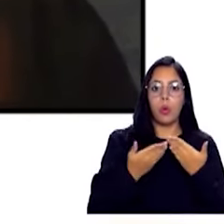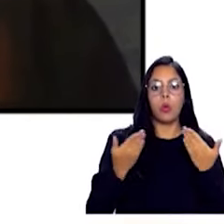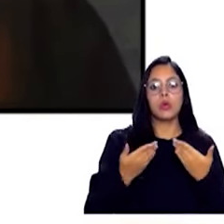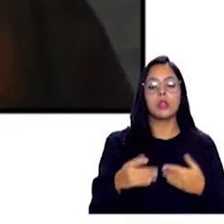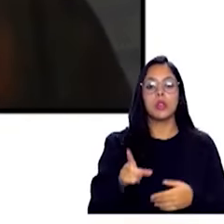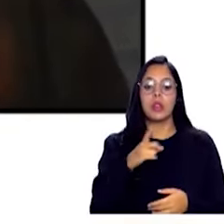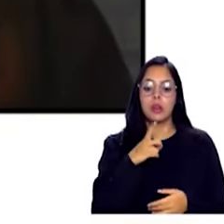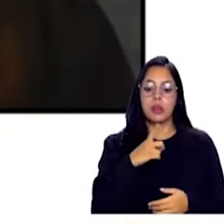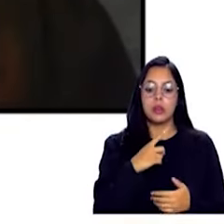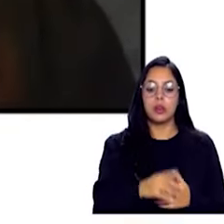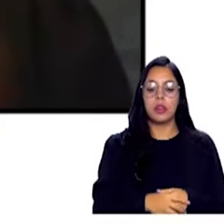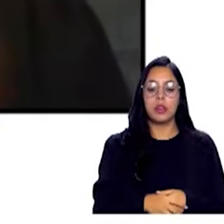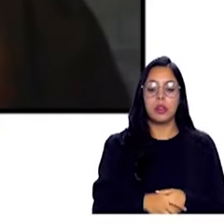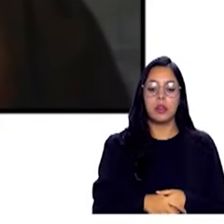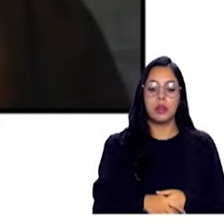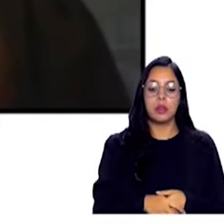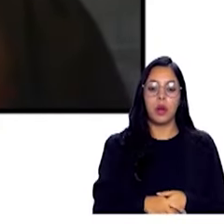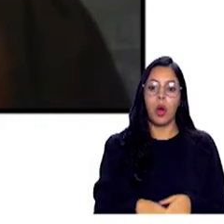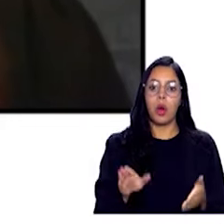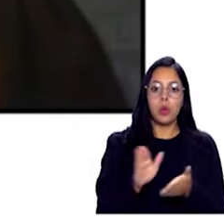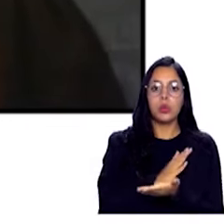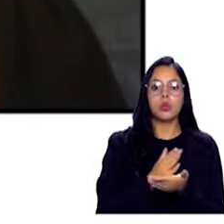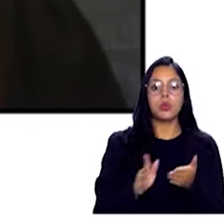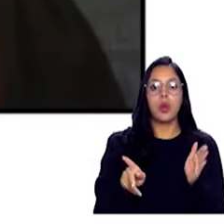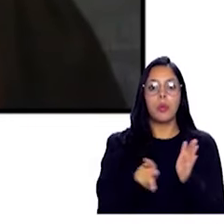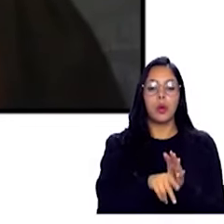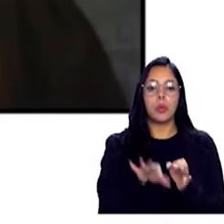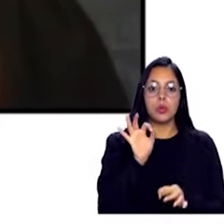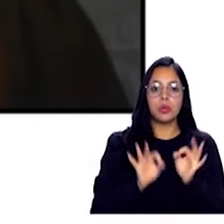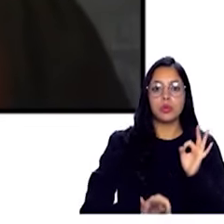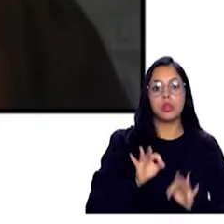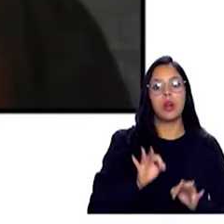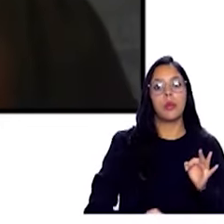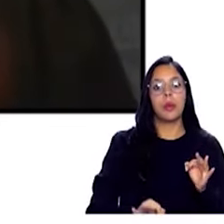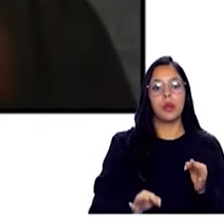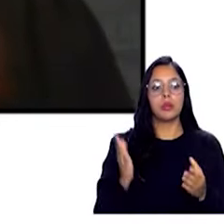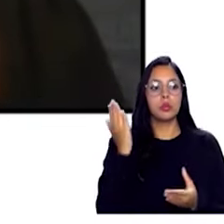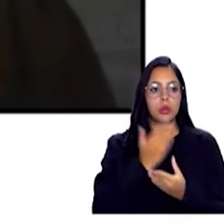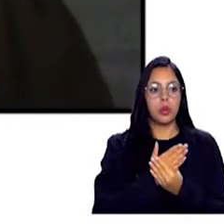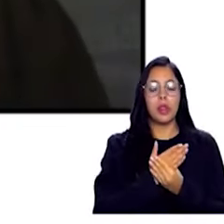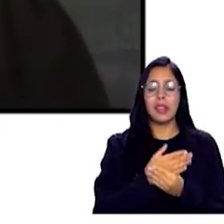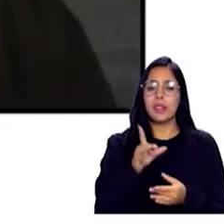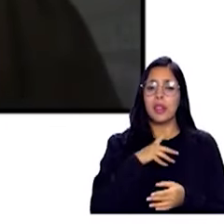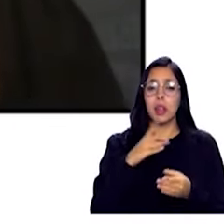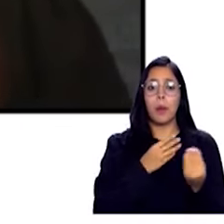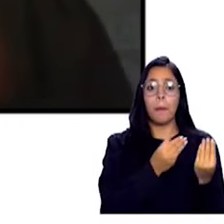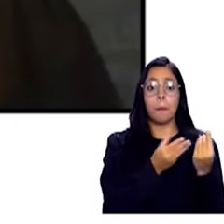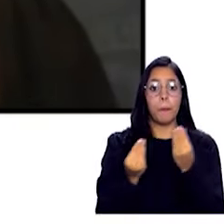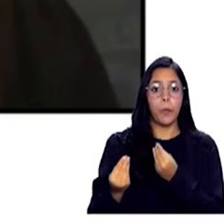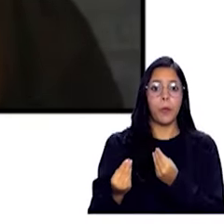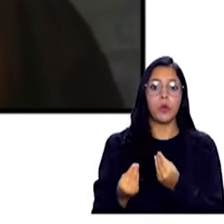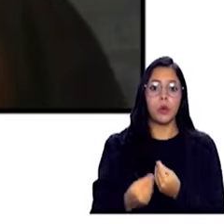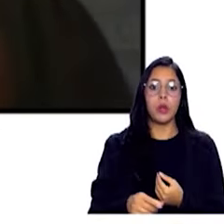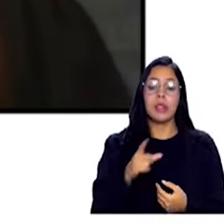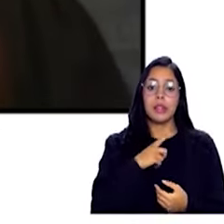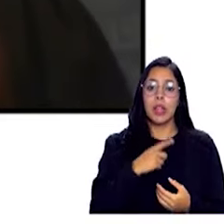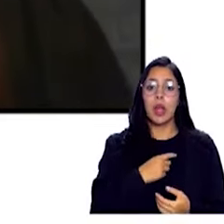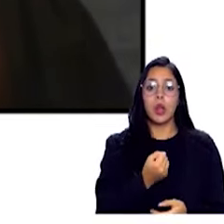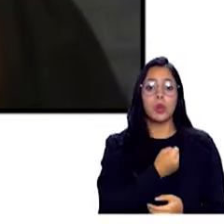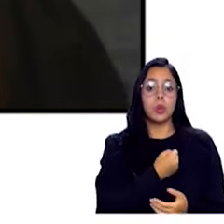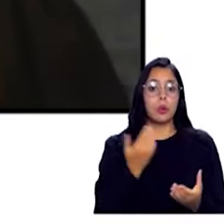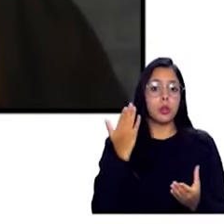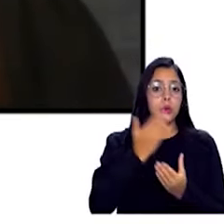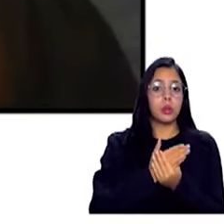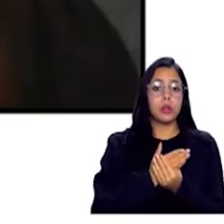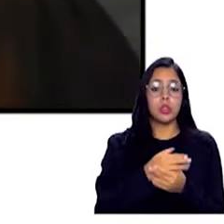eh um acervo de julgamento de processos para serem julgados imenso recebe uma quantidade imensa de processos e